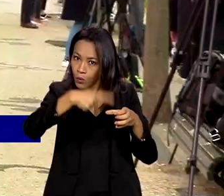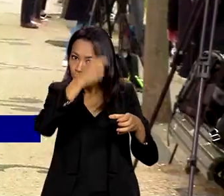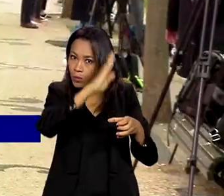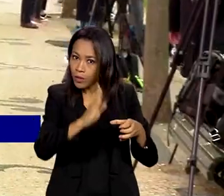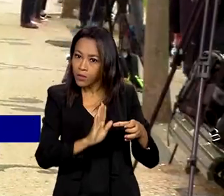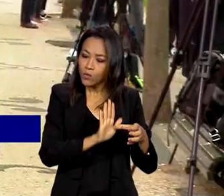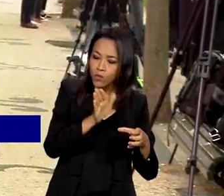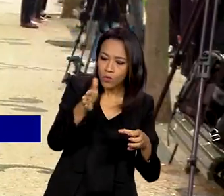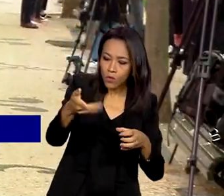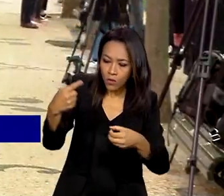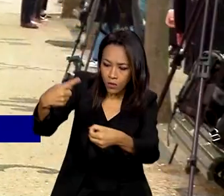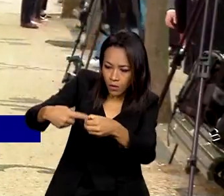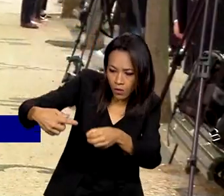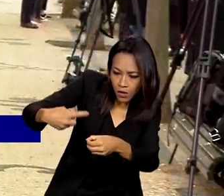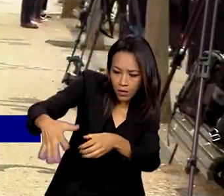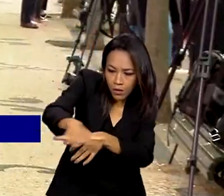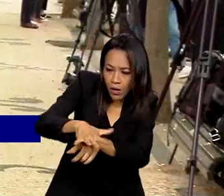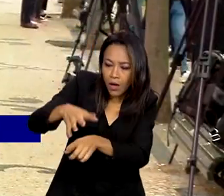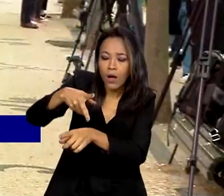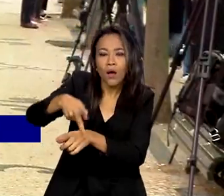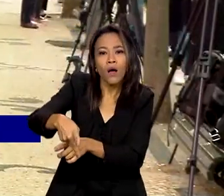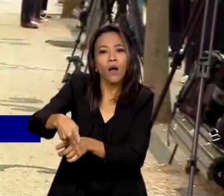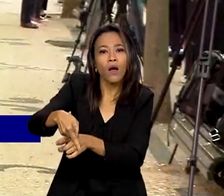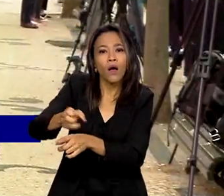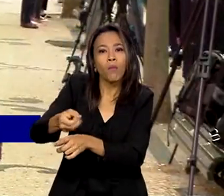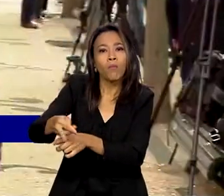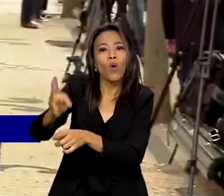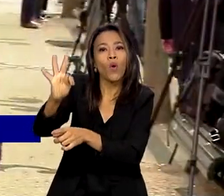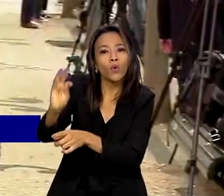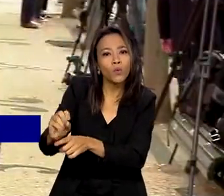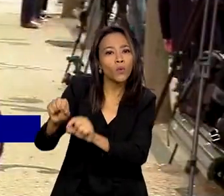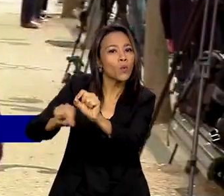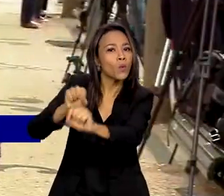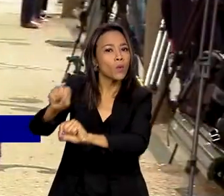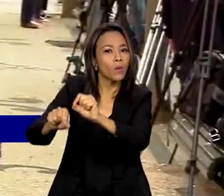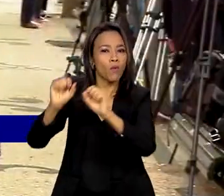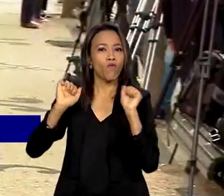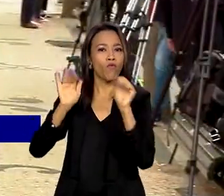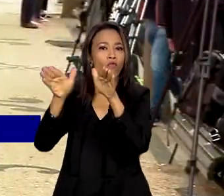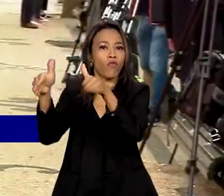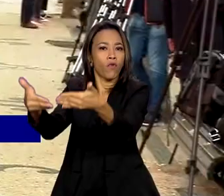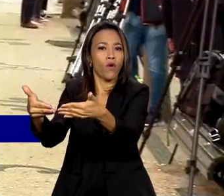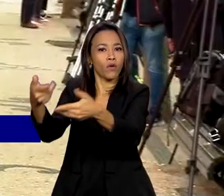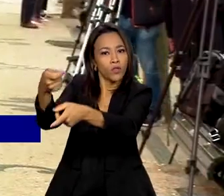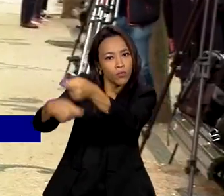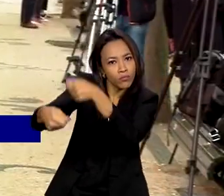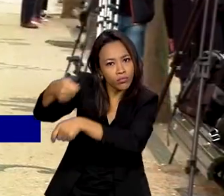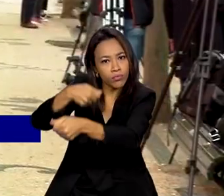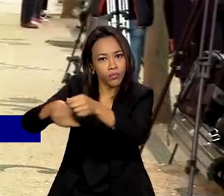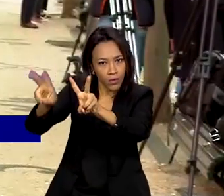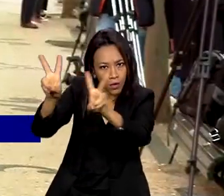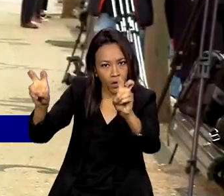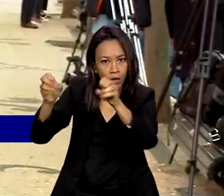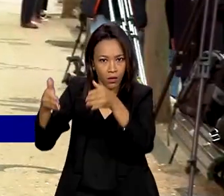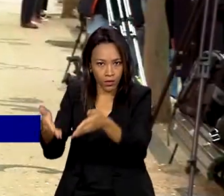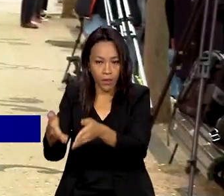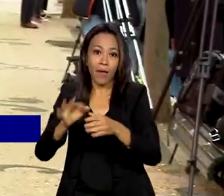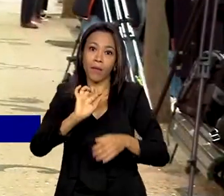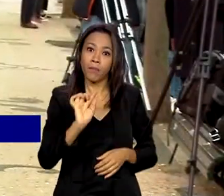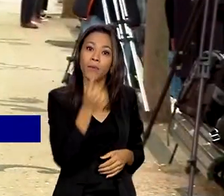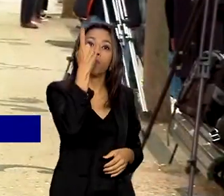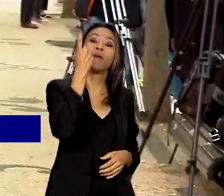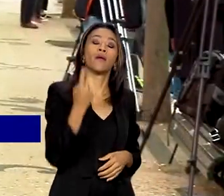região do Porto, onde participa do Fórum de Negócios Portugal-Brasil. Lembrando que essa é a primeira